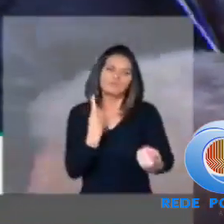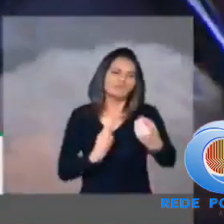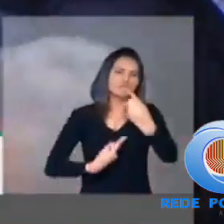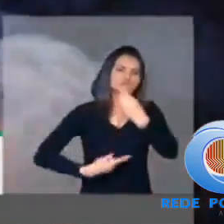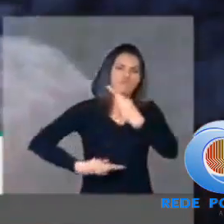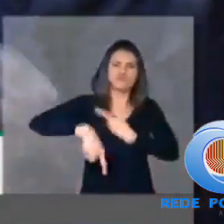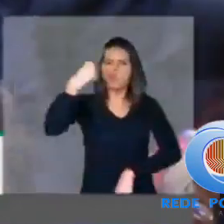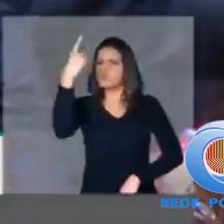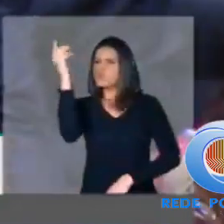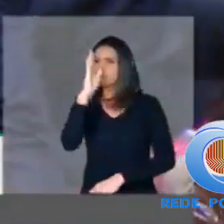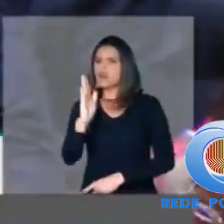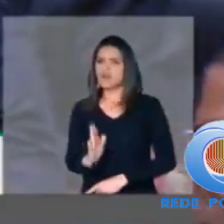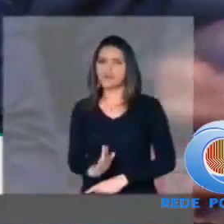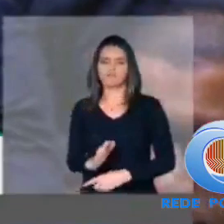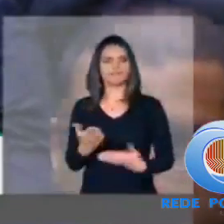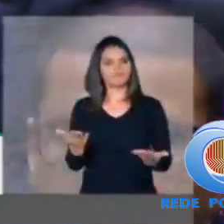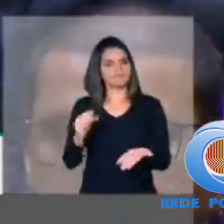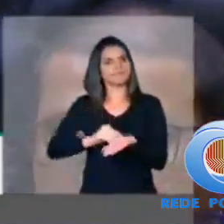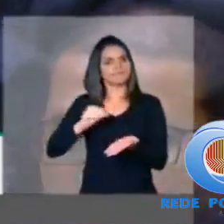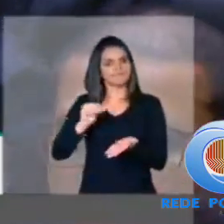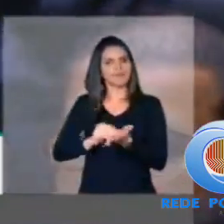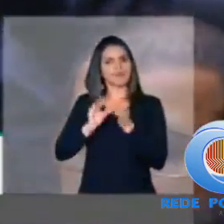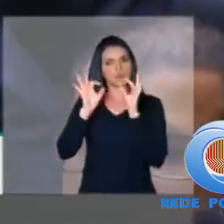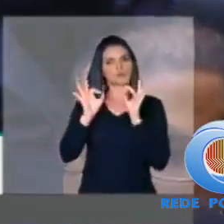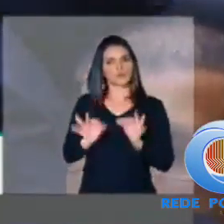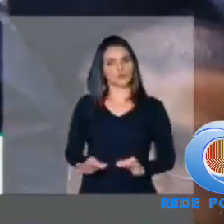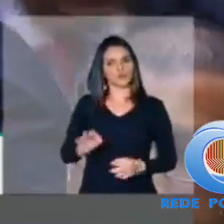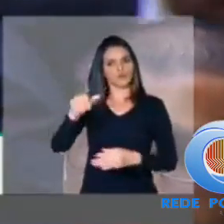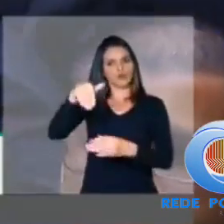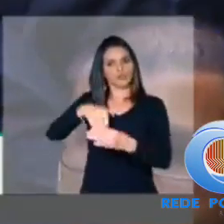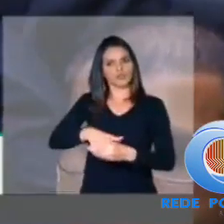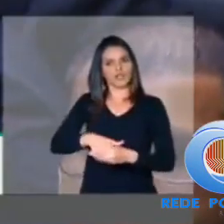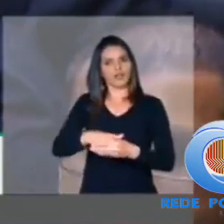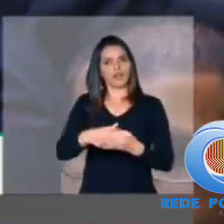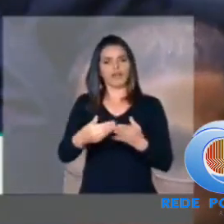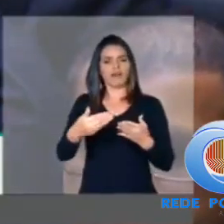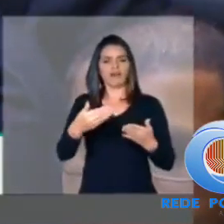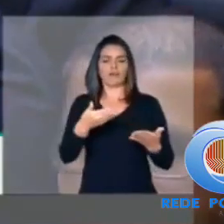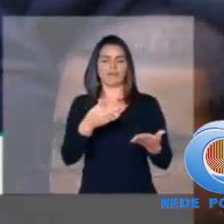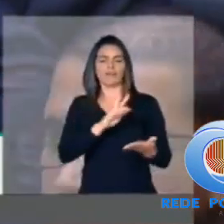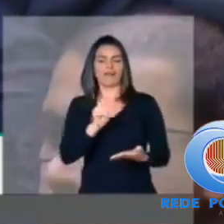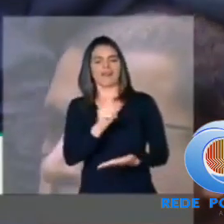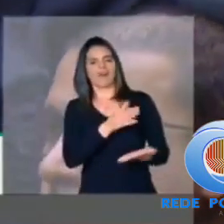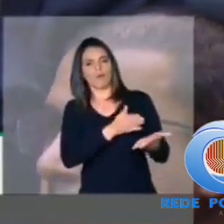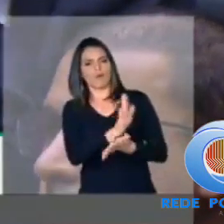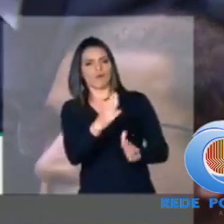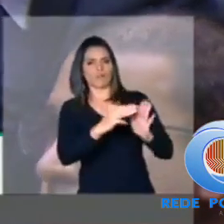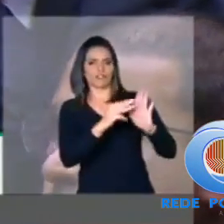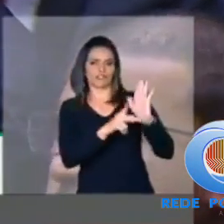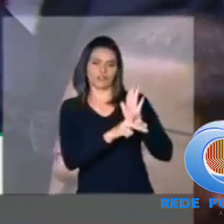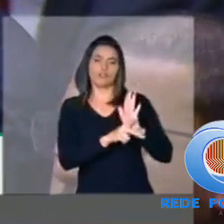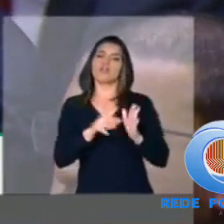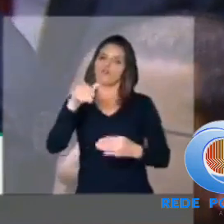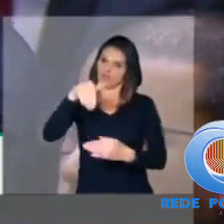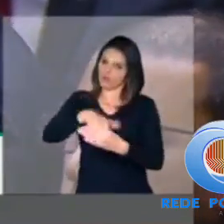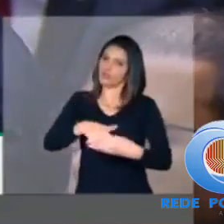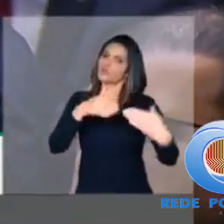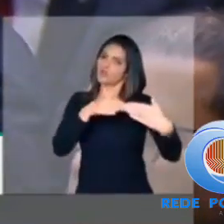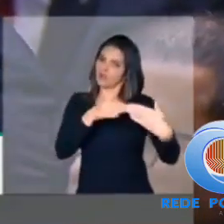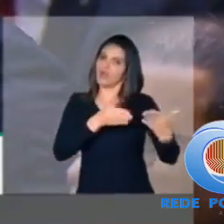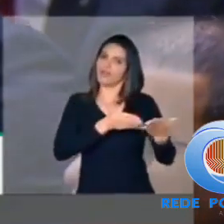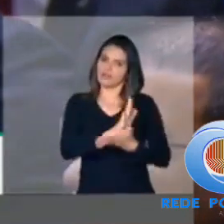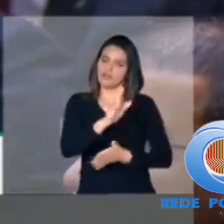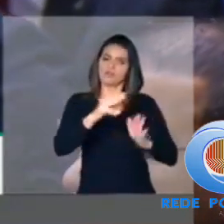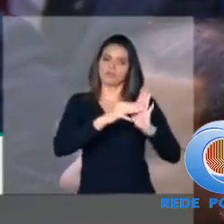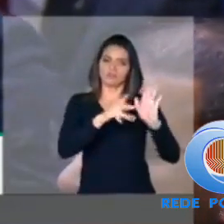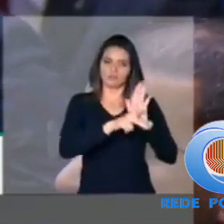uma desordem, uma injustiça votar contra essa medida provisória. Por isso, eu voto sim à medida provisória